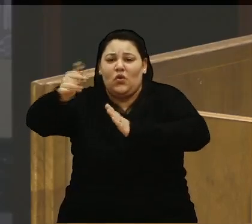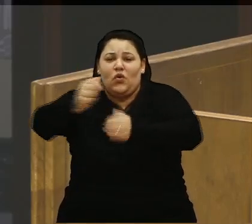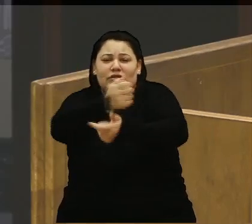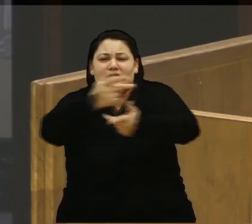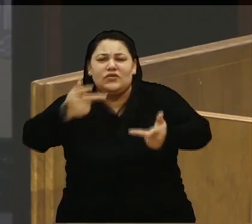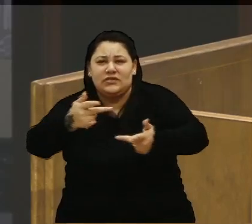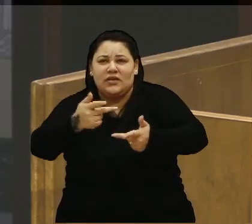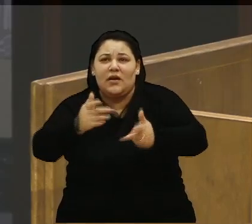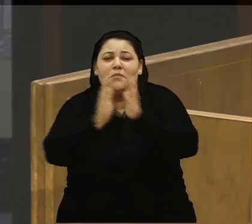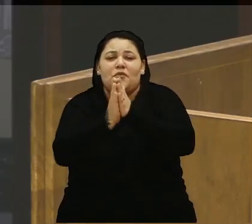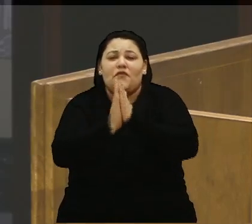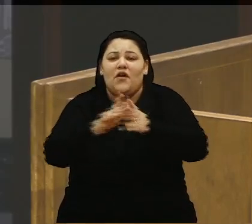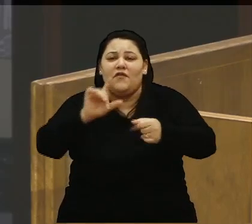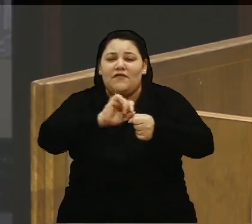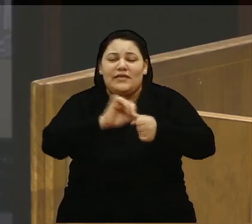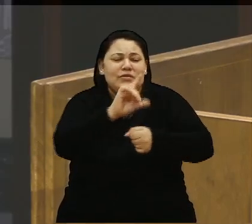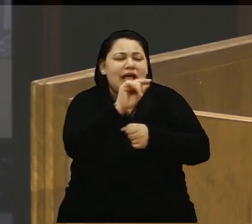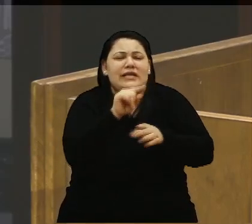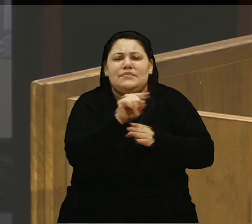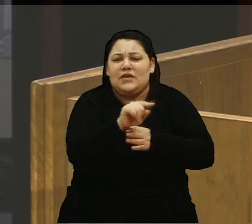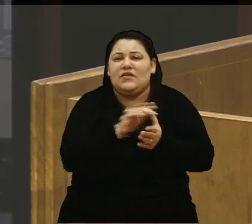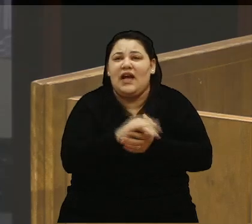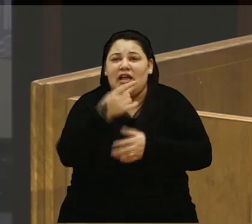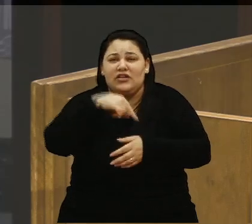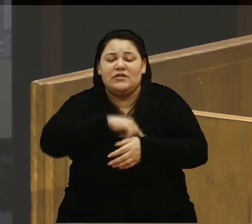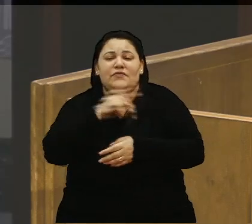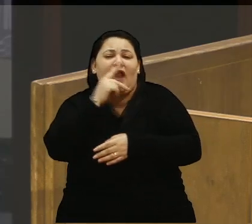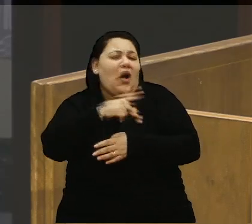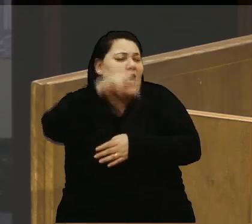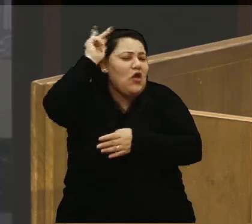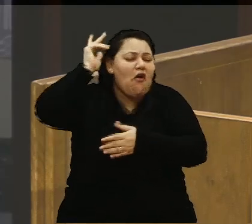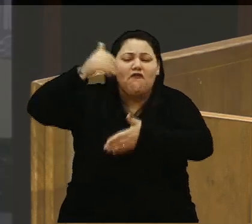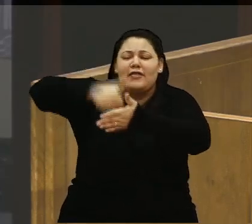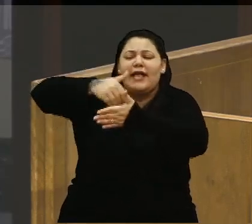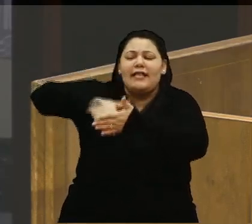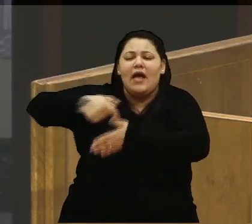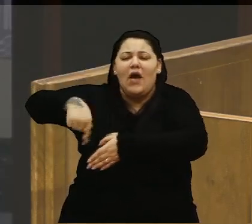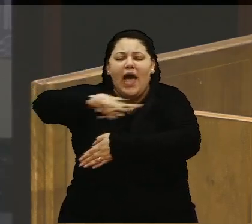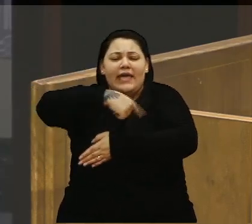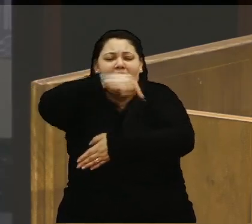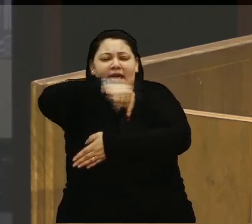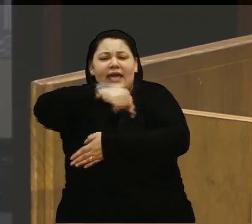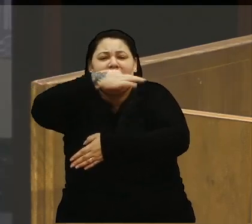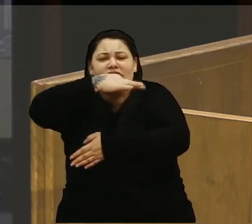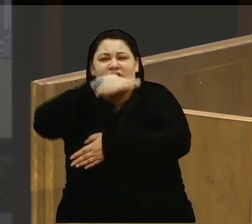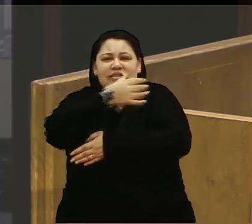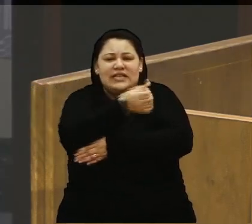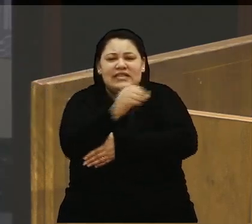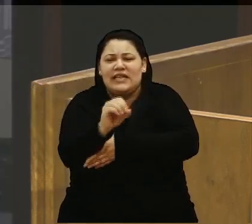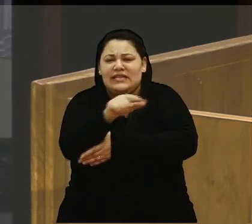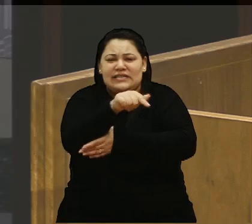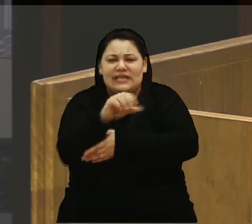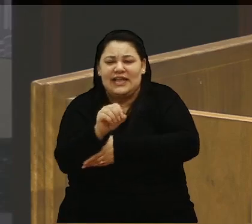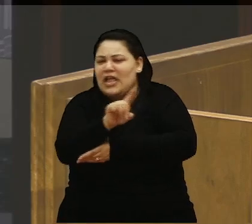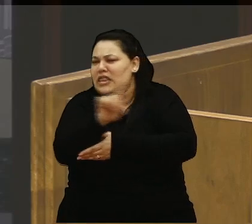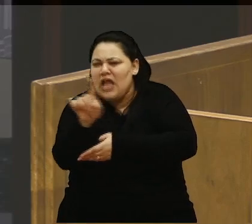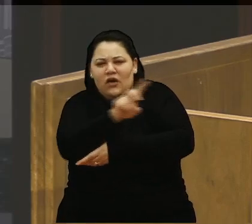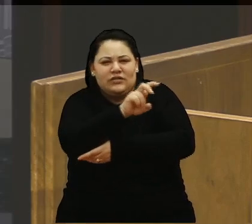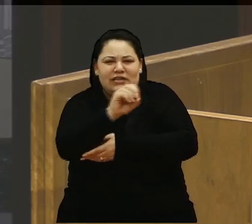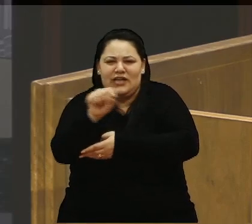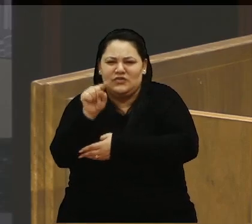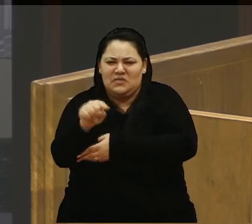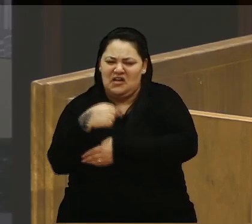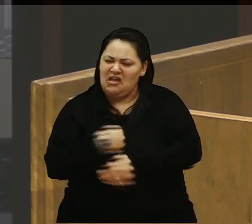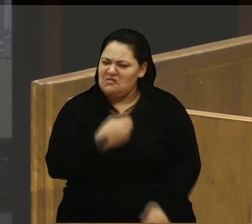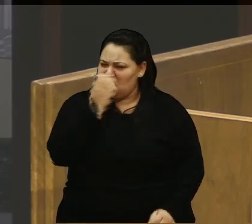essa restauração aqui. Faz por 10 mil. Aí vamos dizer pro Iago, pros eleitores de Caxias, foi gasto só 60 mil, 70 e não os 500 mil. Eu não sou